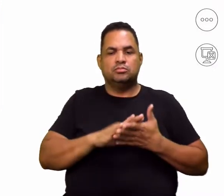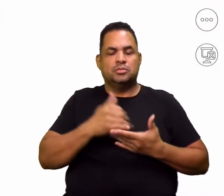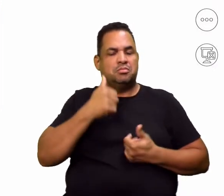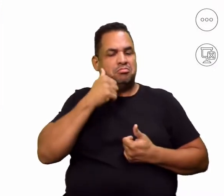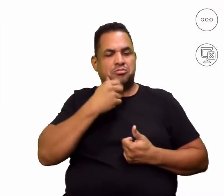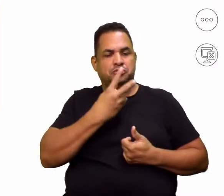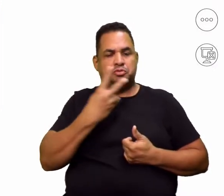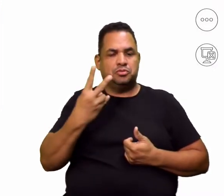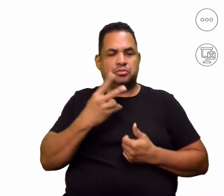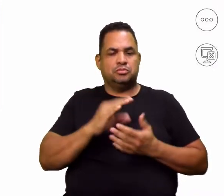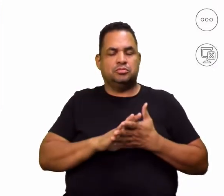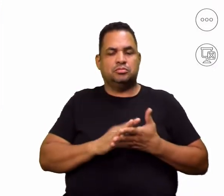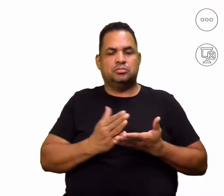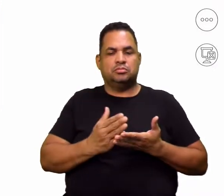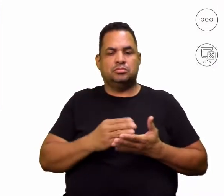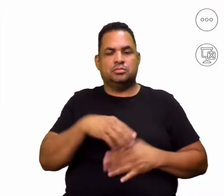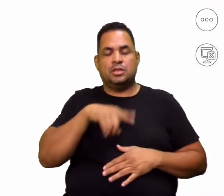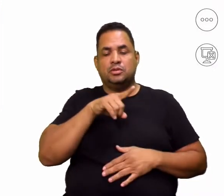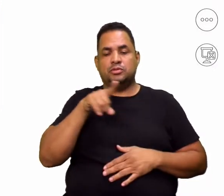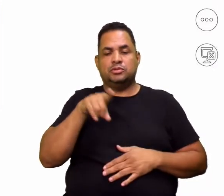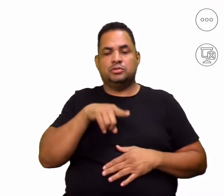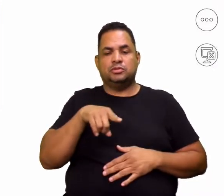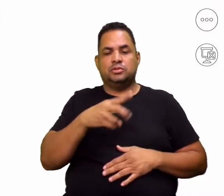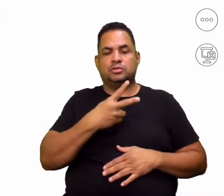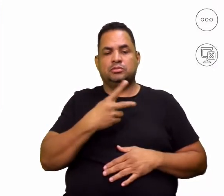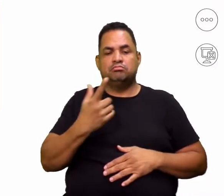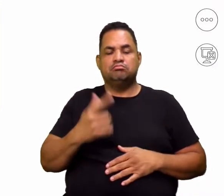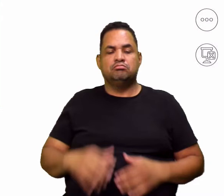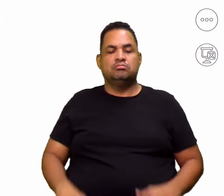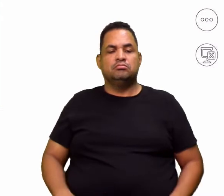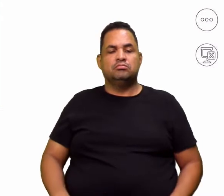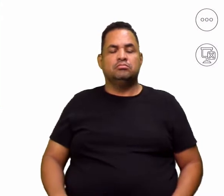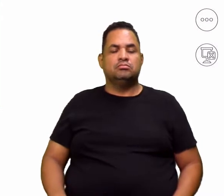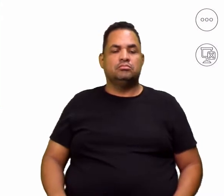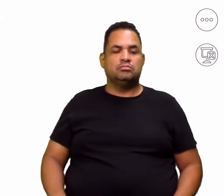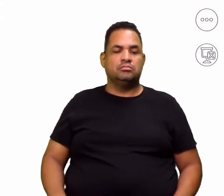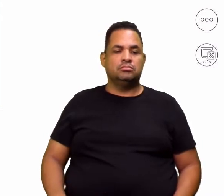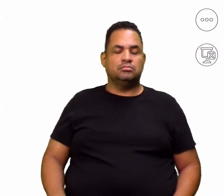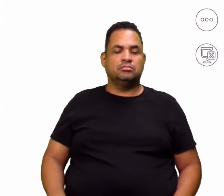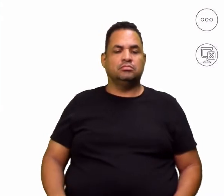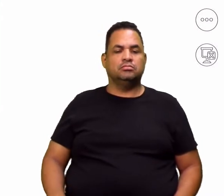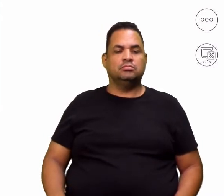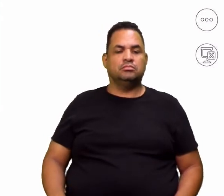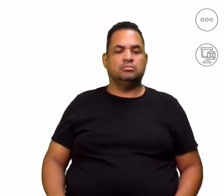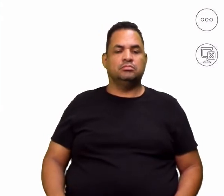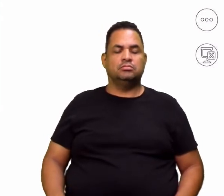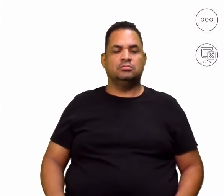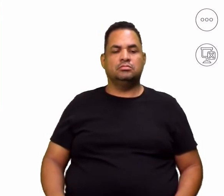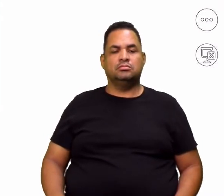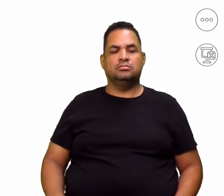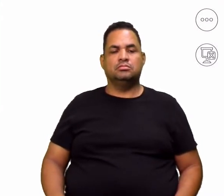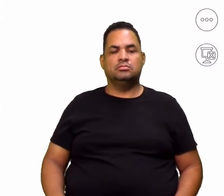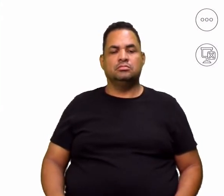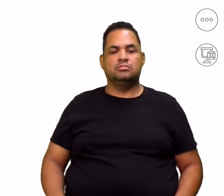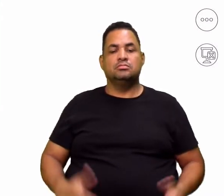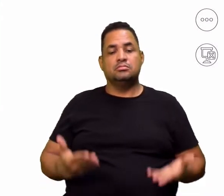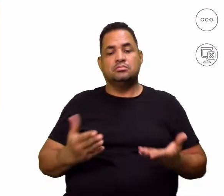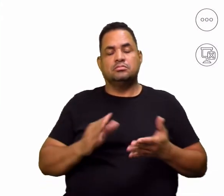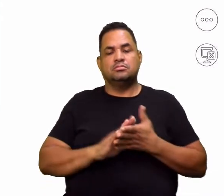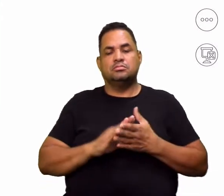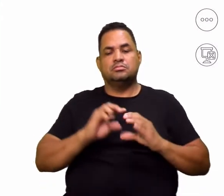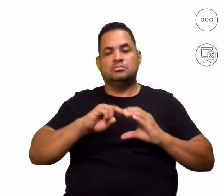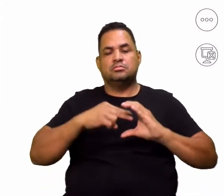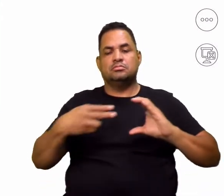em machos, é o cromossomo Z. Tá vendo aqui? Tanto no macho quanto na fêmea nós temos o Zzinho. Enquanto o